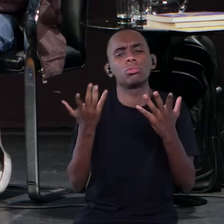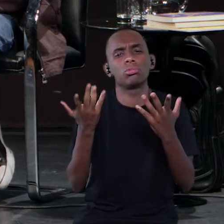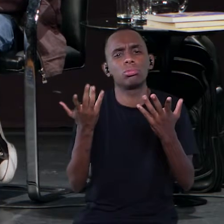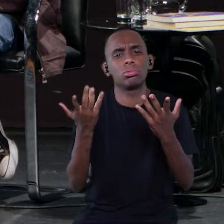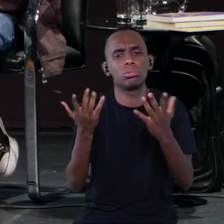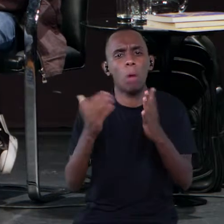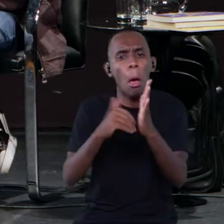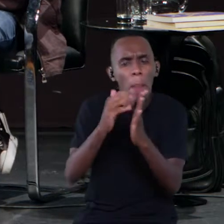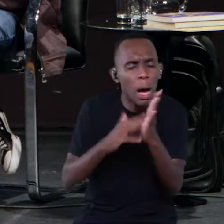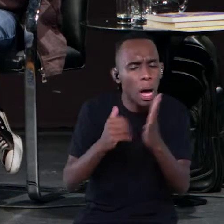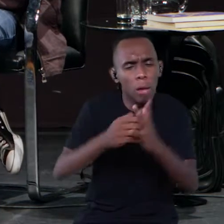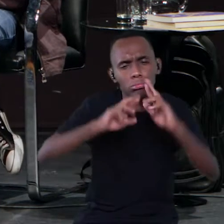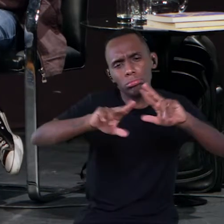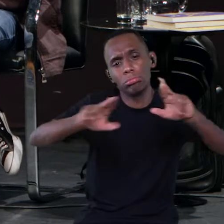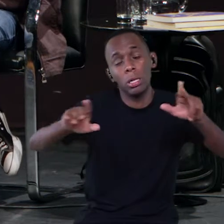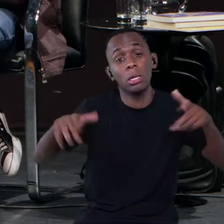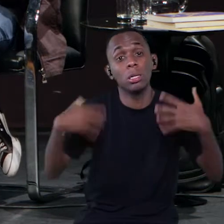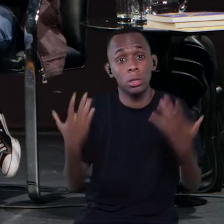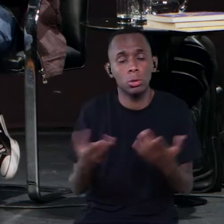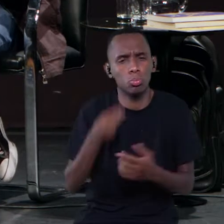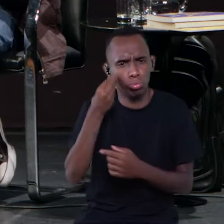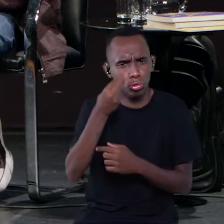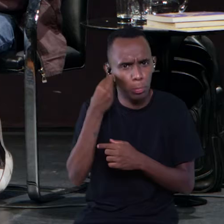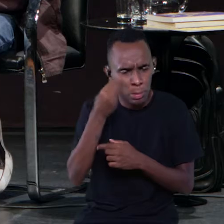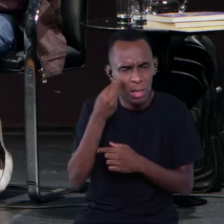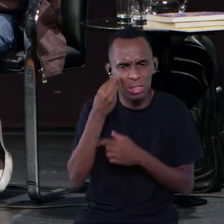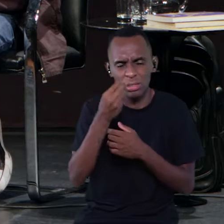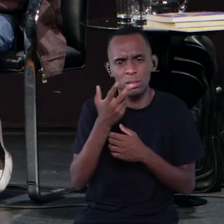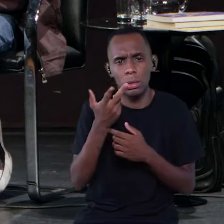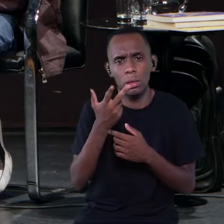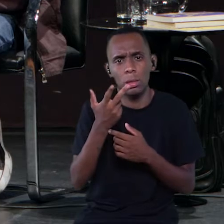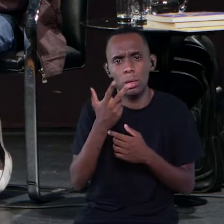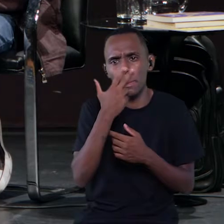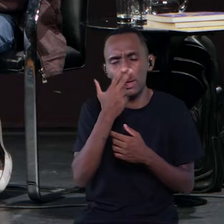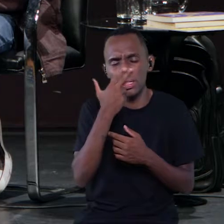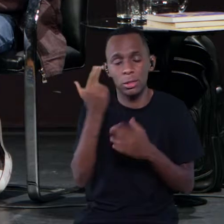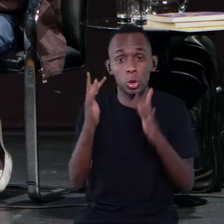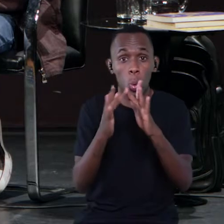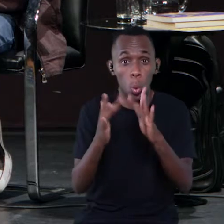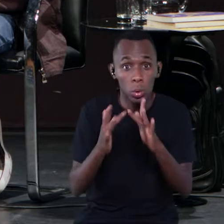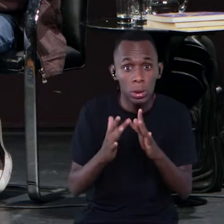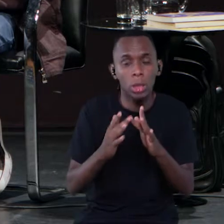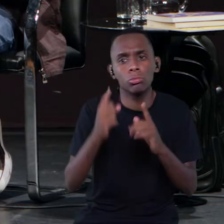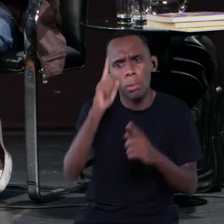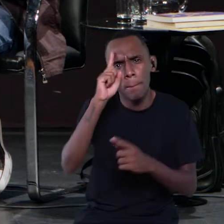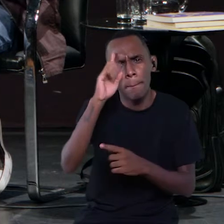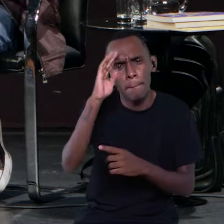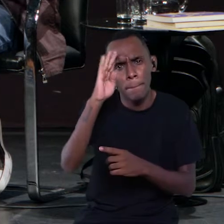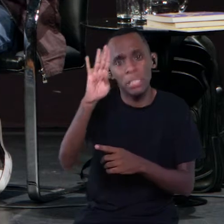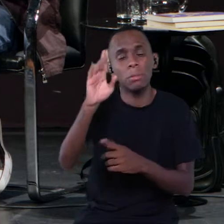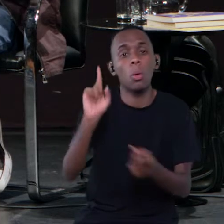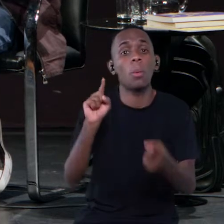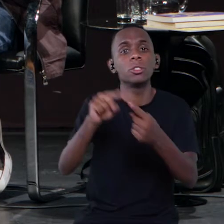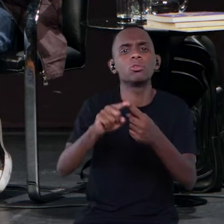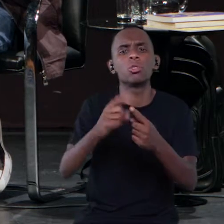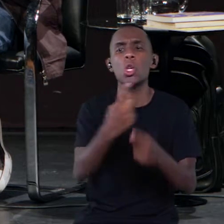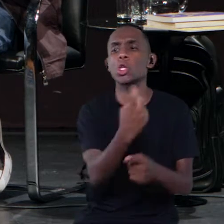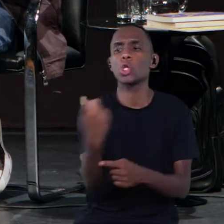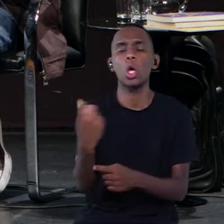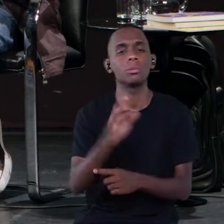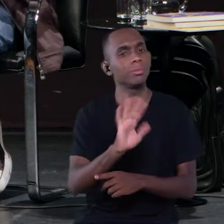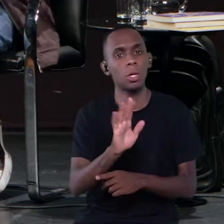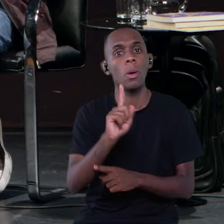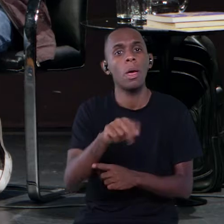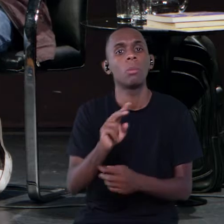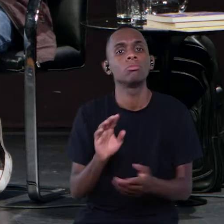plásticas. Então, você acabava tendo um processo experimental de convivência em que a ideia fundamental não era cada um caminhar sozinho,